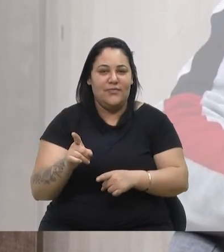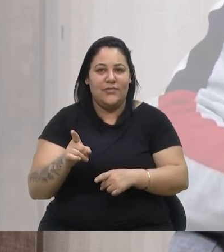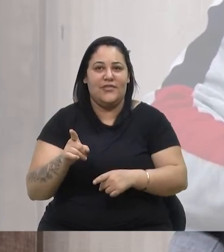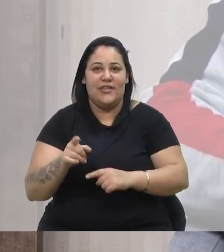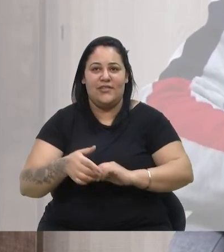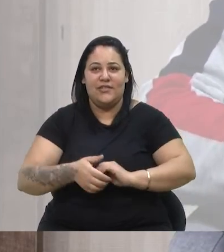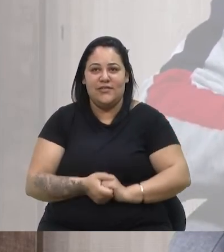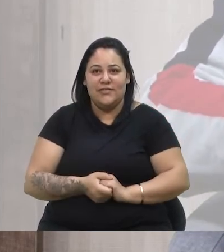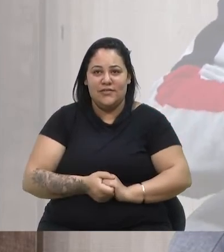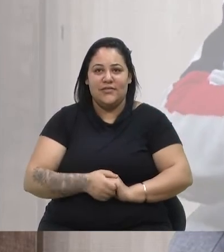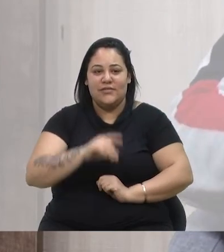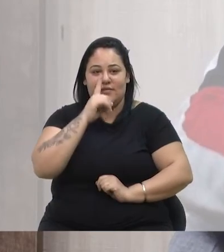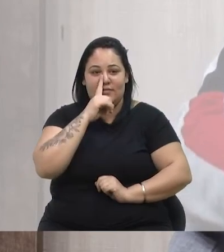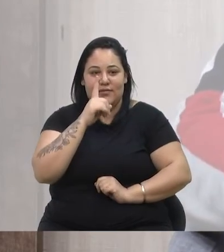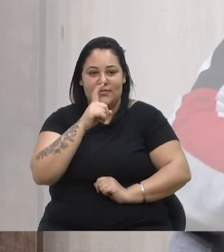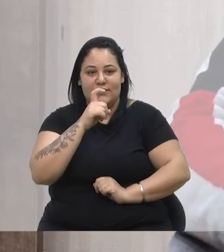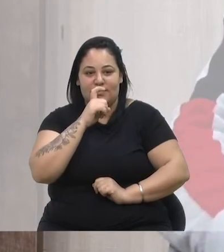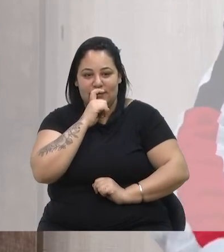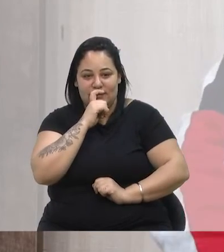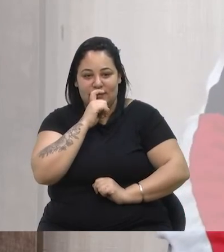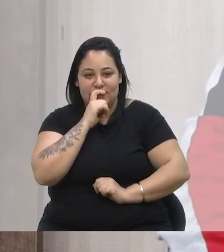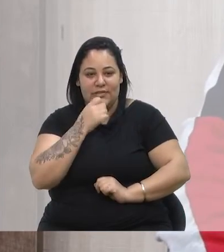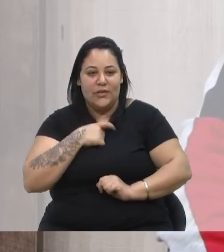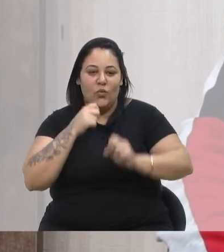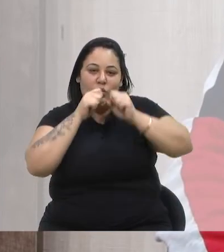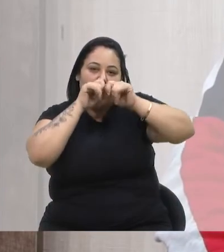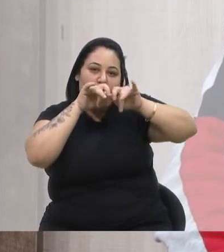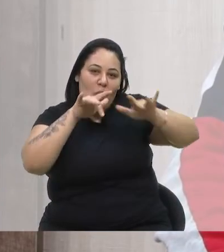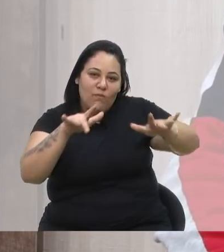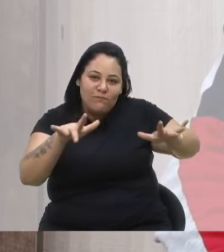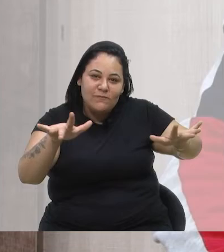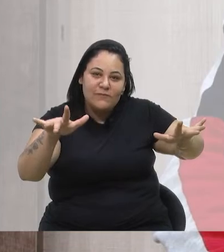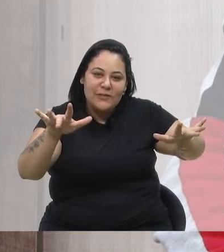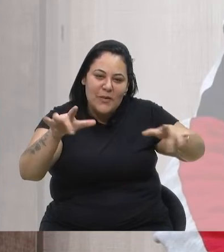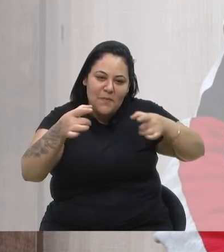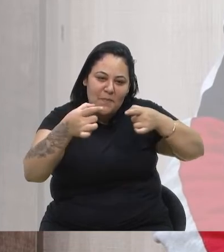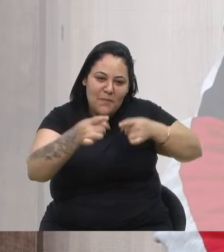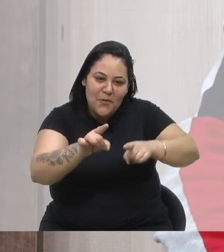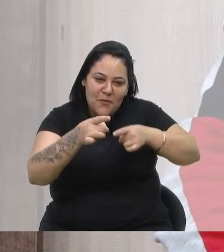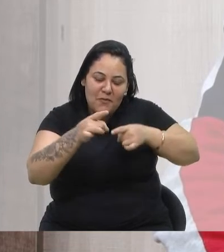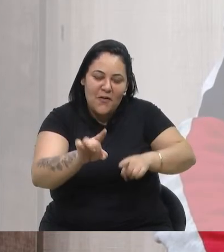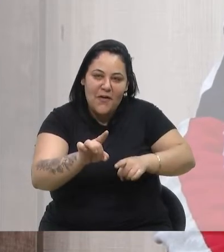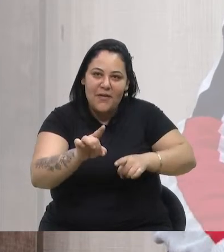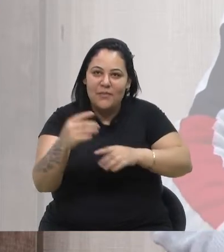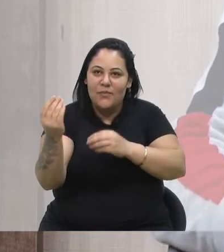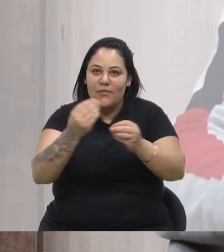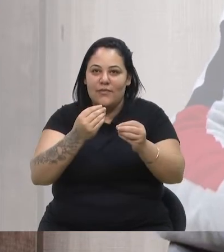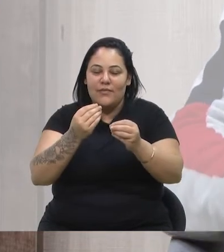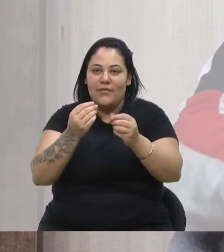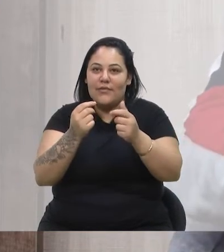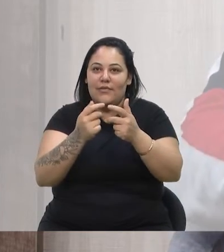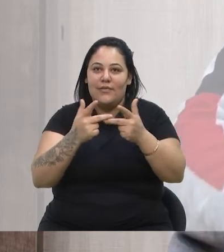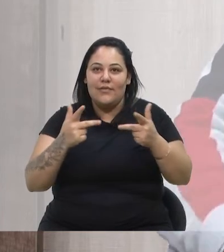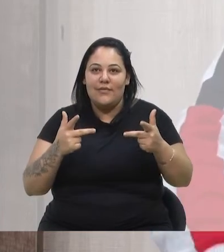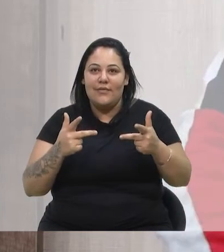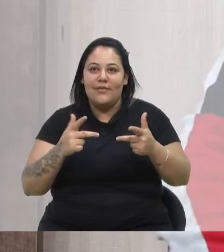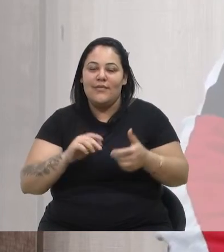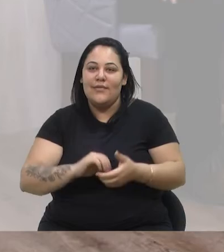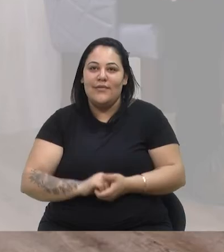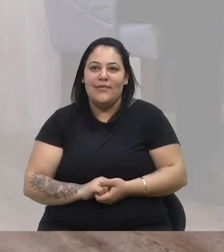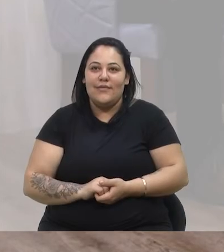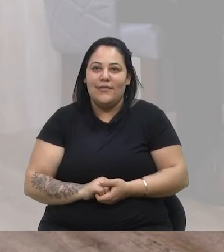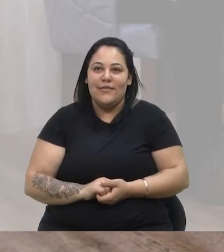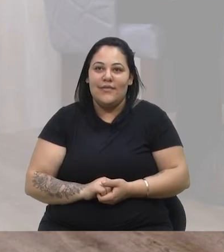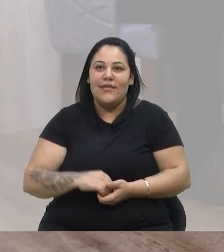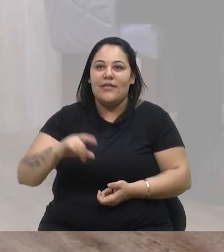fato, provocar de retenção dessa mensagem tão ampla, complexa, mas que provoca muitos